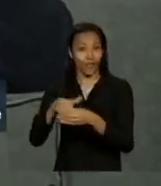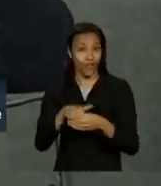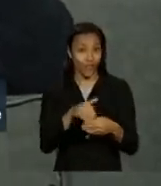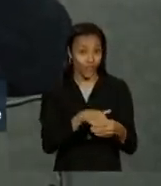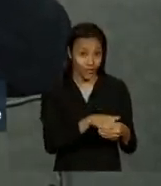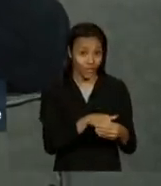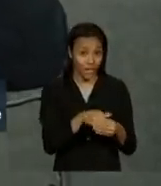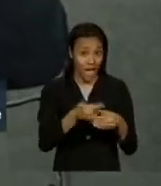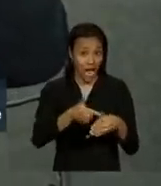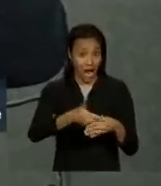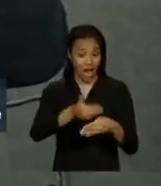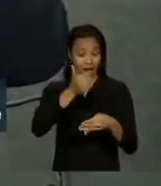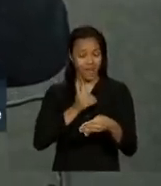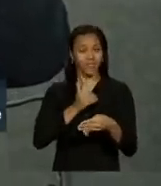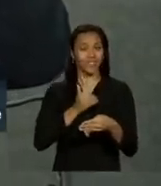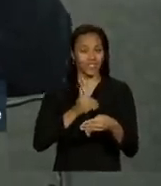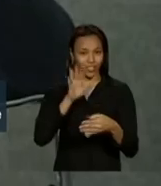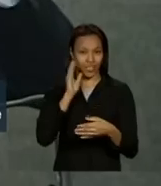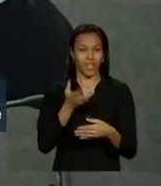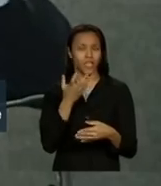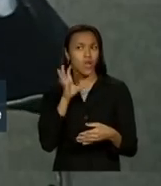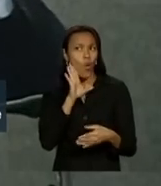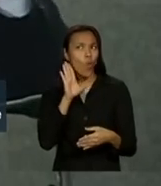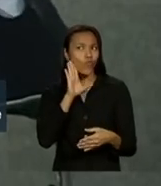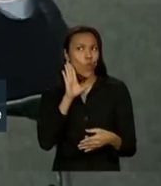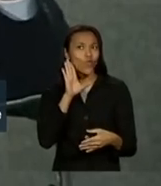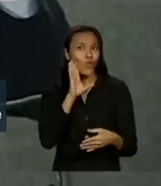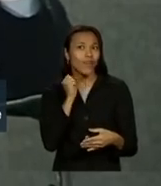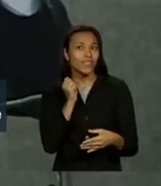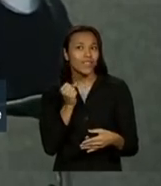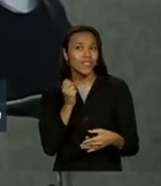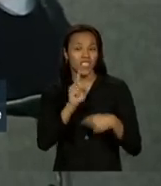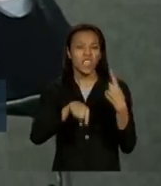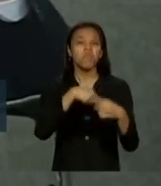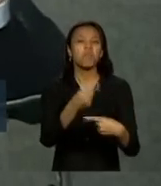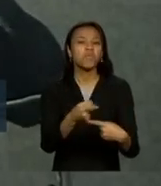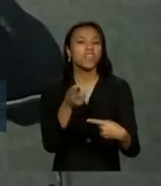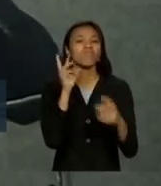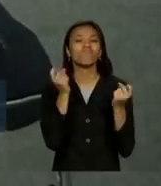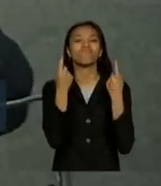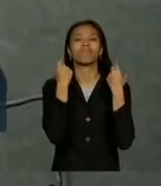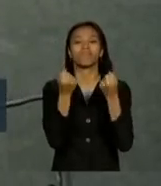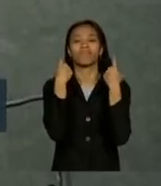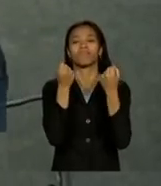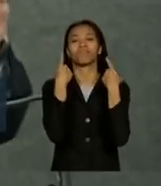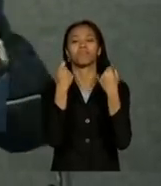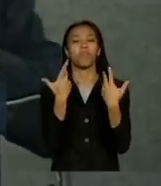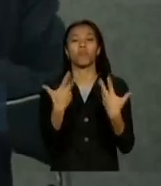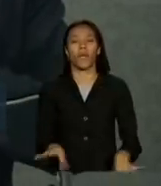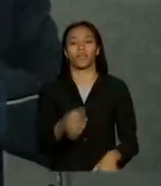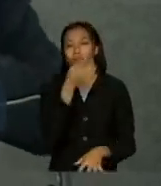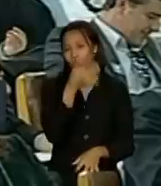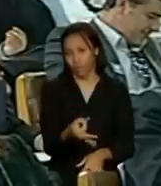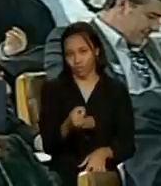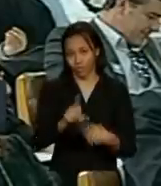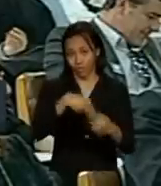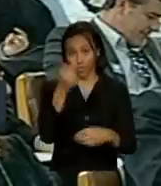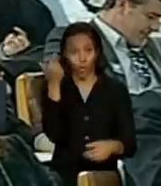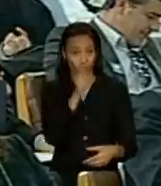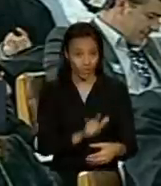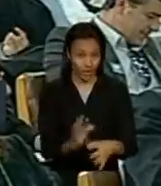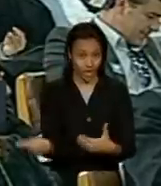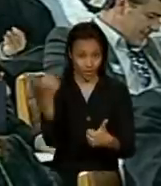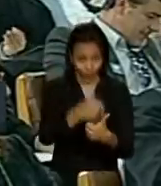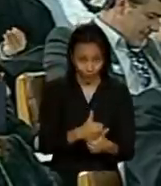da eleição ele ele escuta depois disso ele fica meio surdo sabe gente né então é